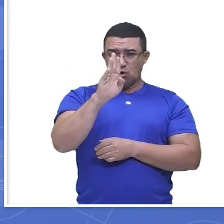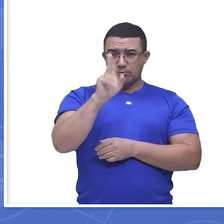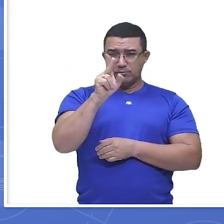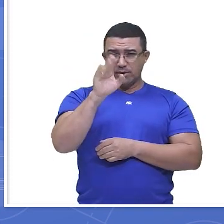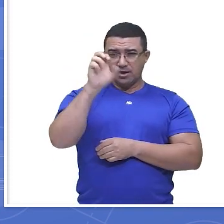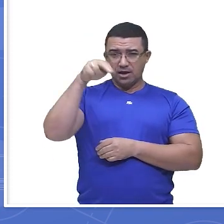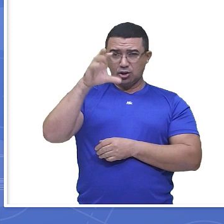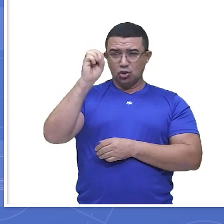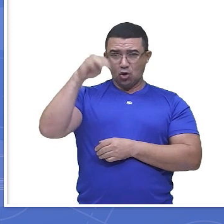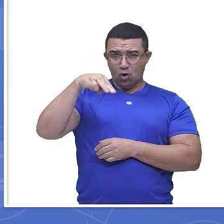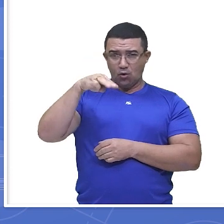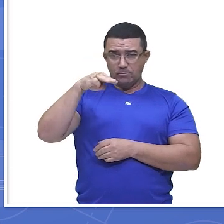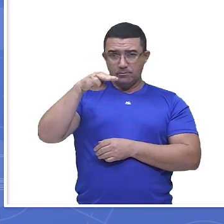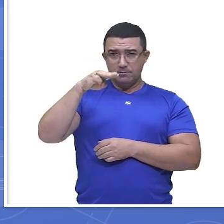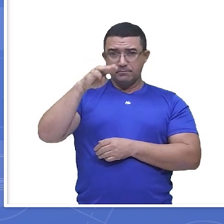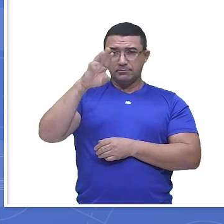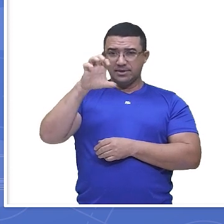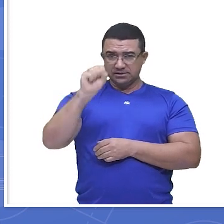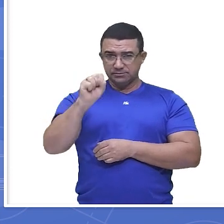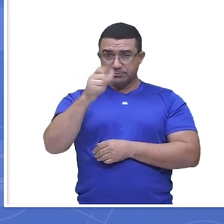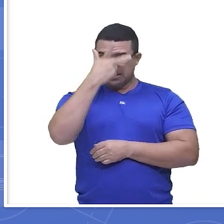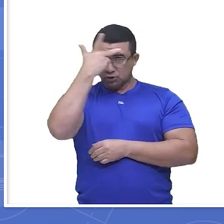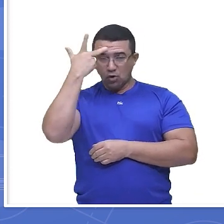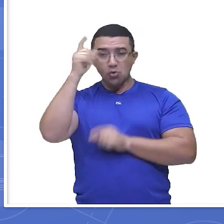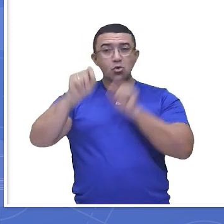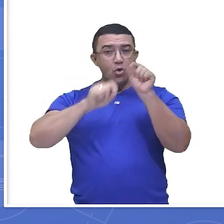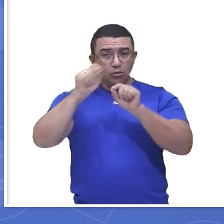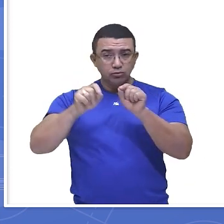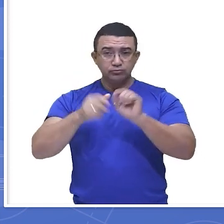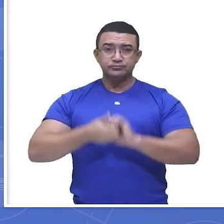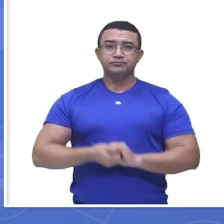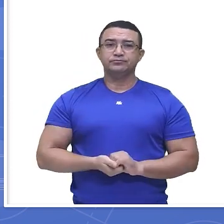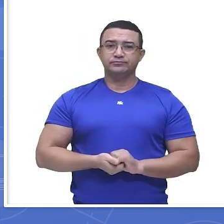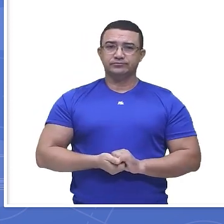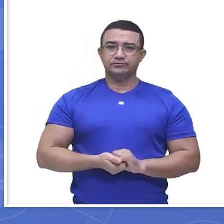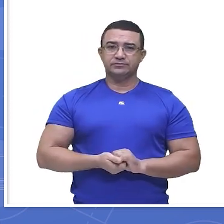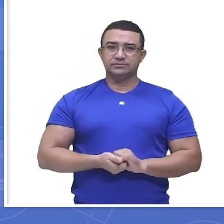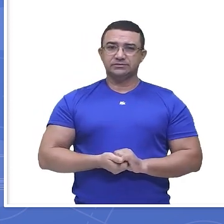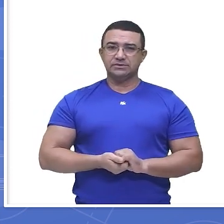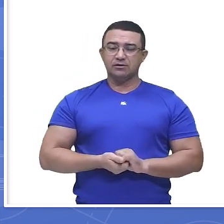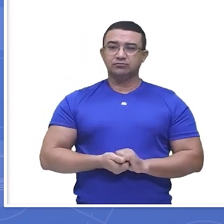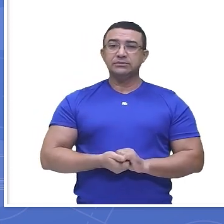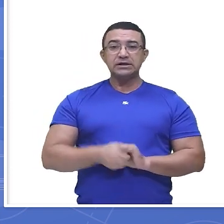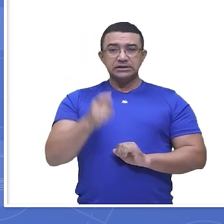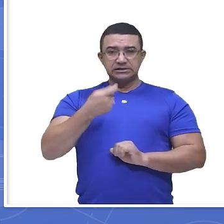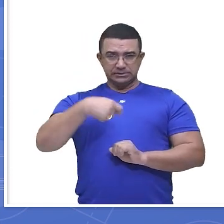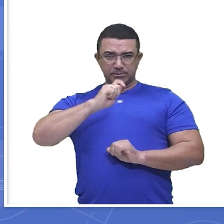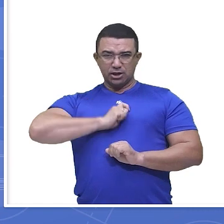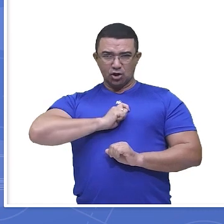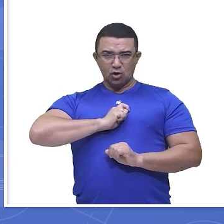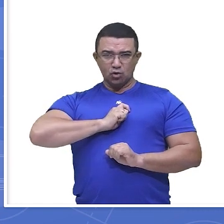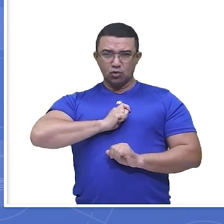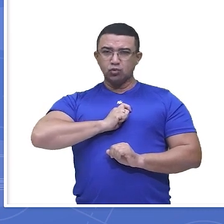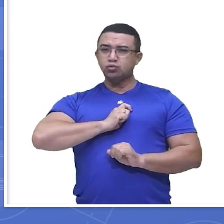descobrir o sobrenome de uma pessoa, né? O sobrenome, nós vamos, em espanhol, o sobrenome é